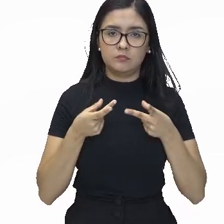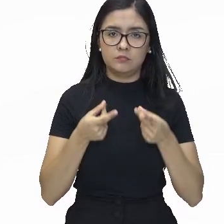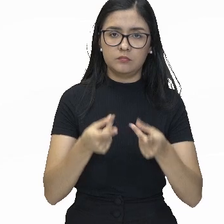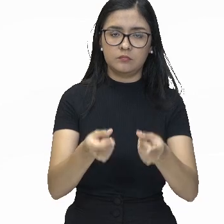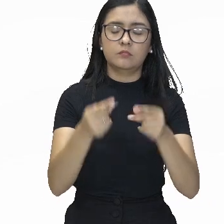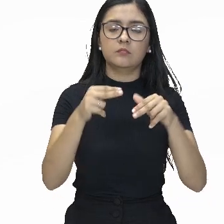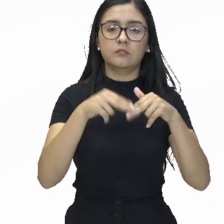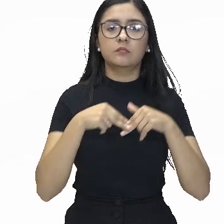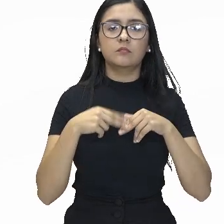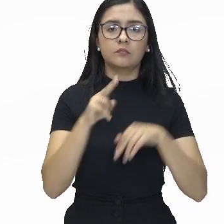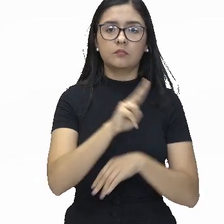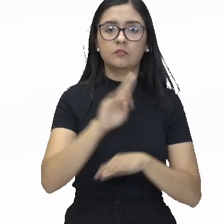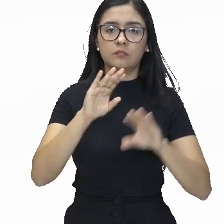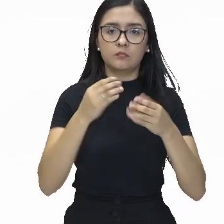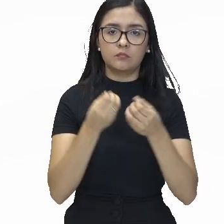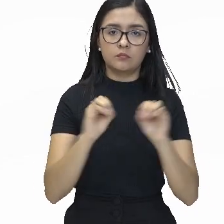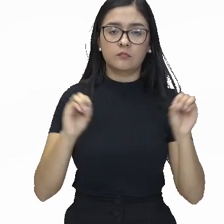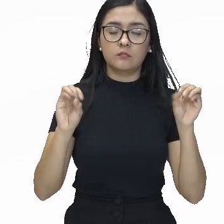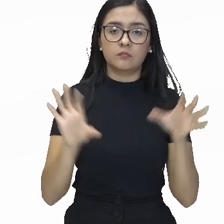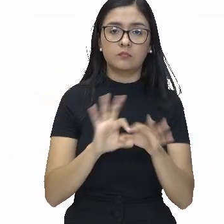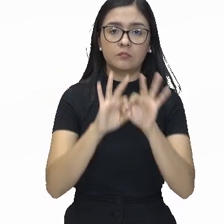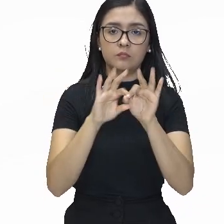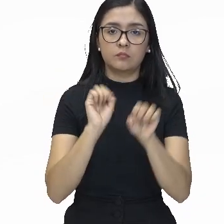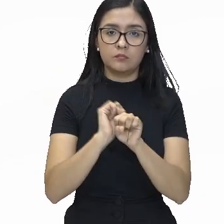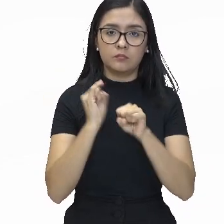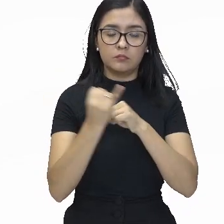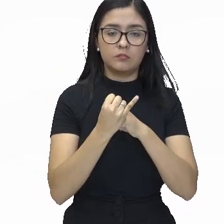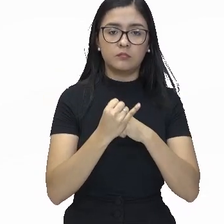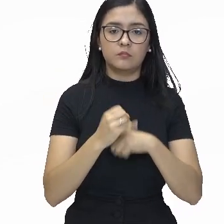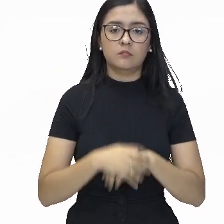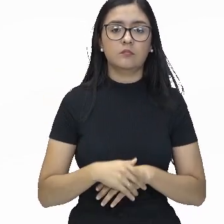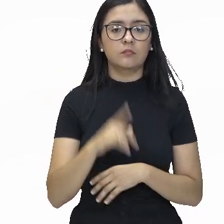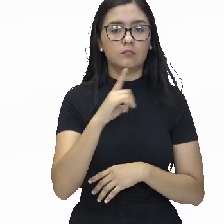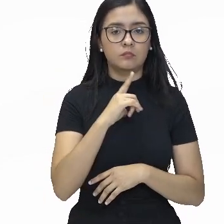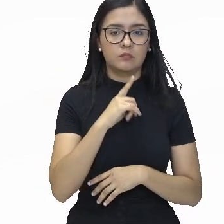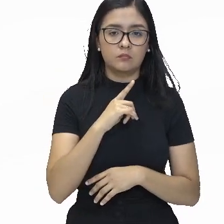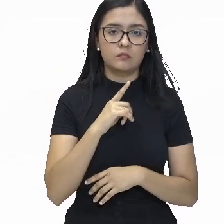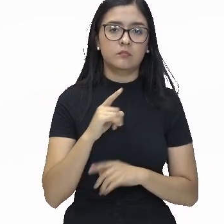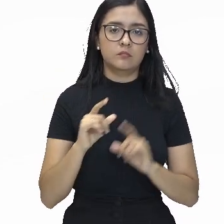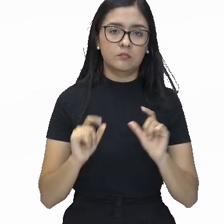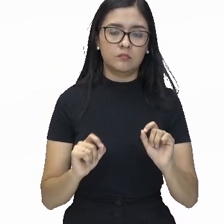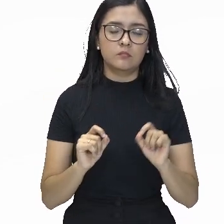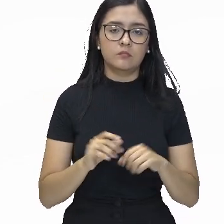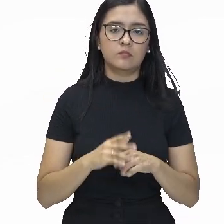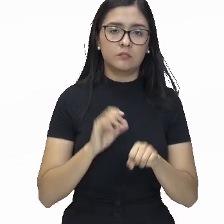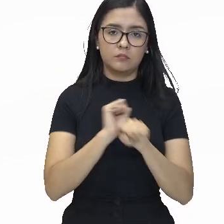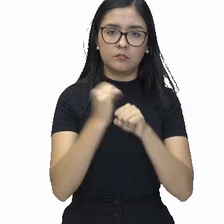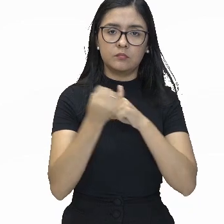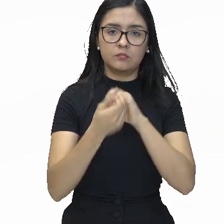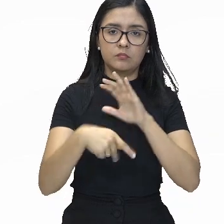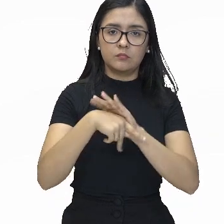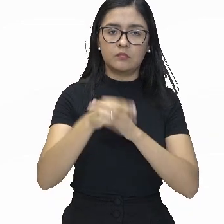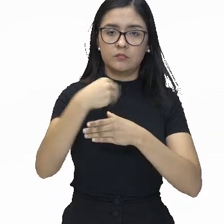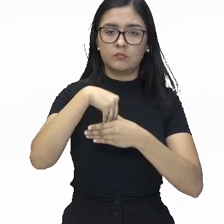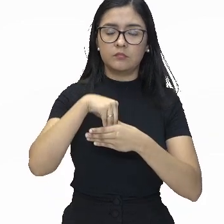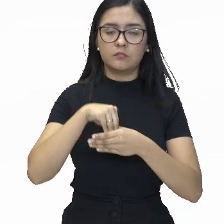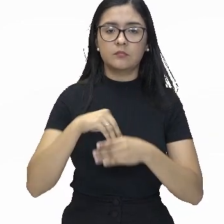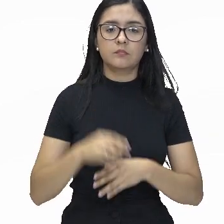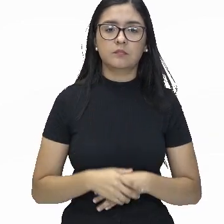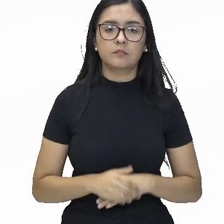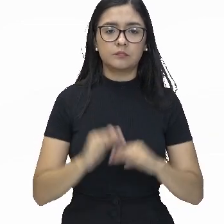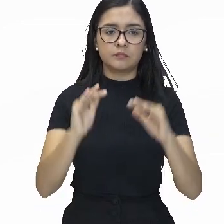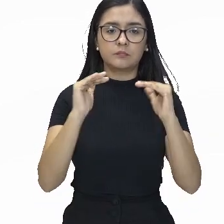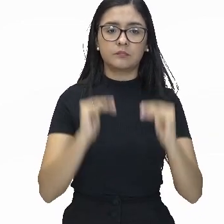oração subordinada adjetiva, porque vai ter esse valor de um adjetivo. Veja, o